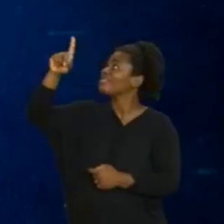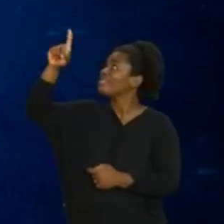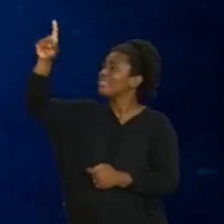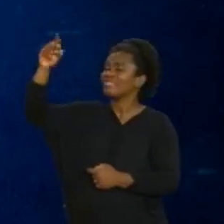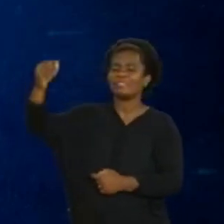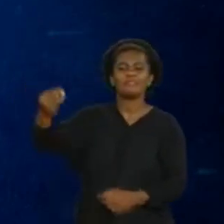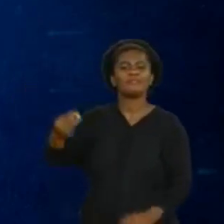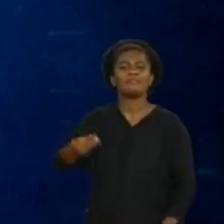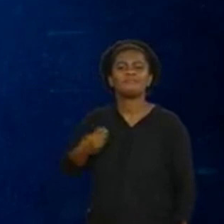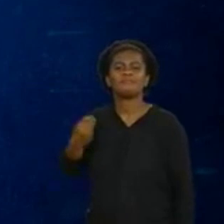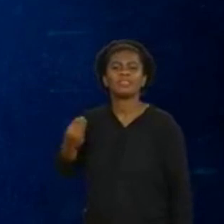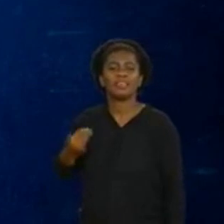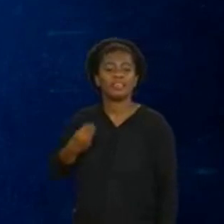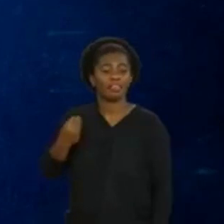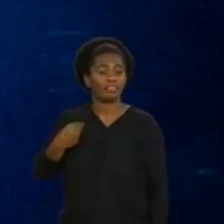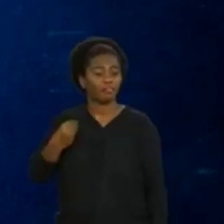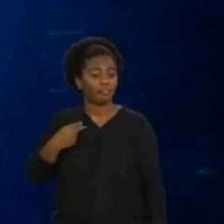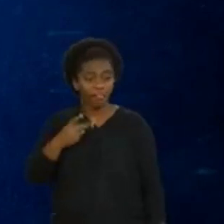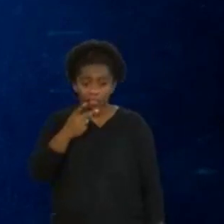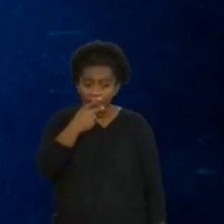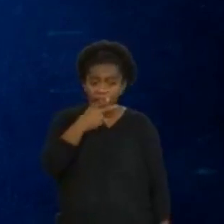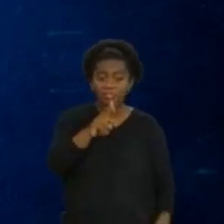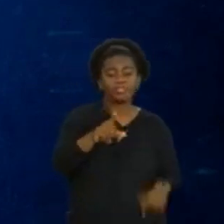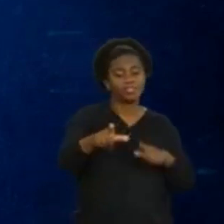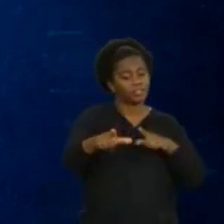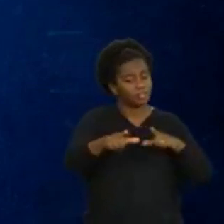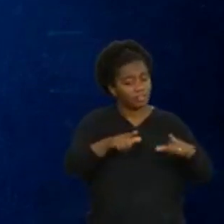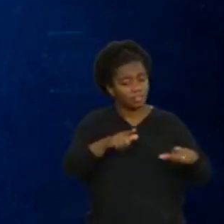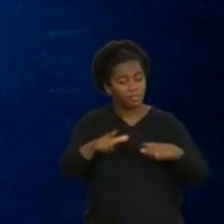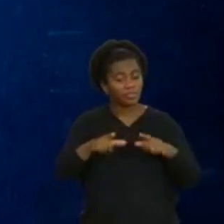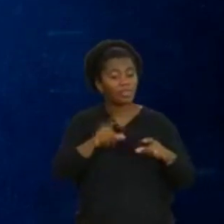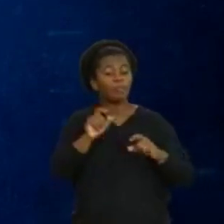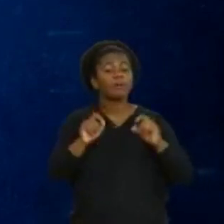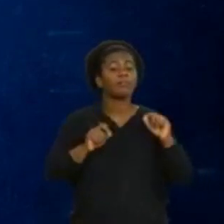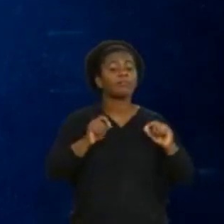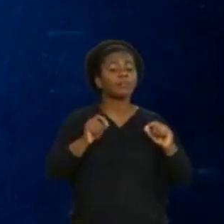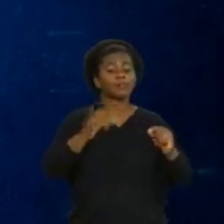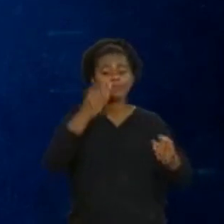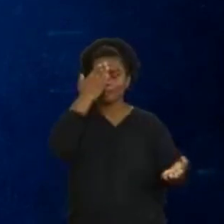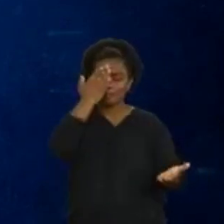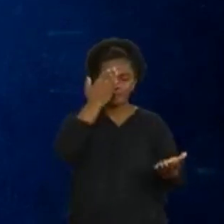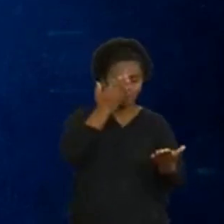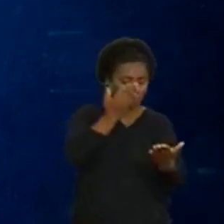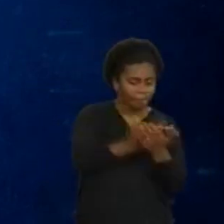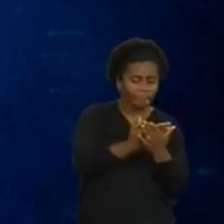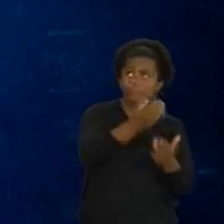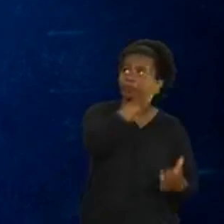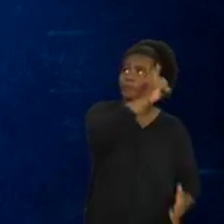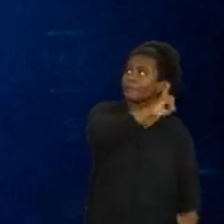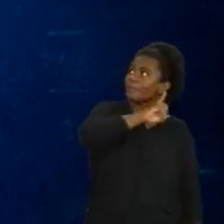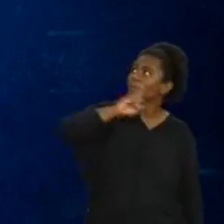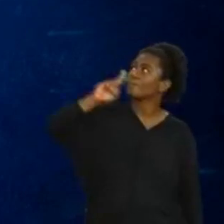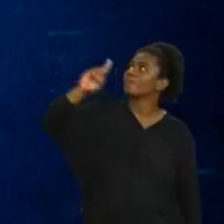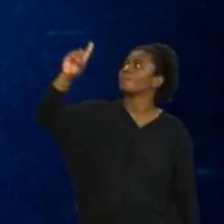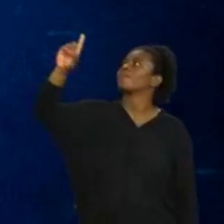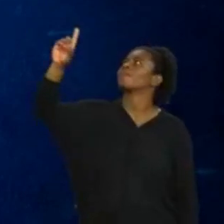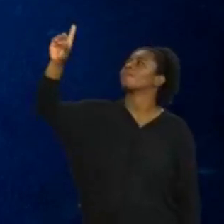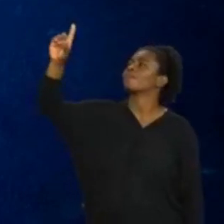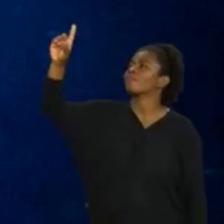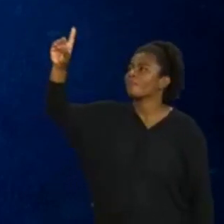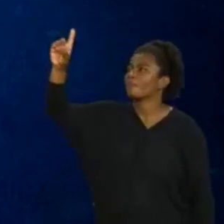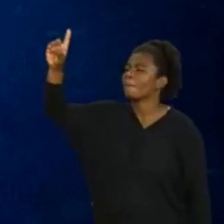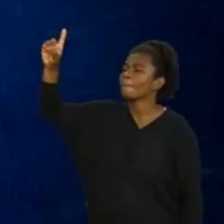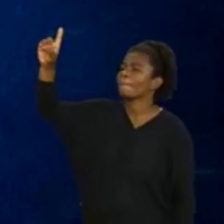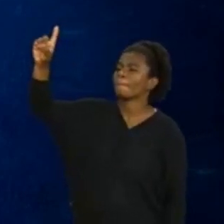trabalho. E o teu trabalho? E o teu trabalho é descansar em